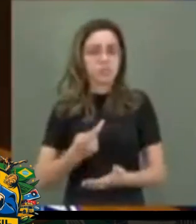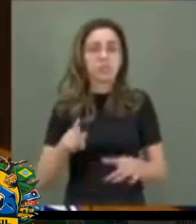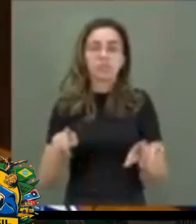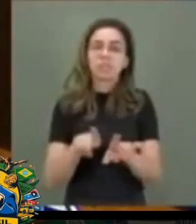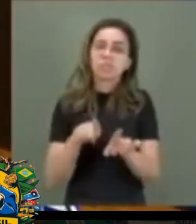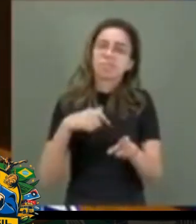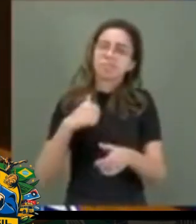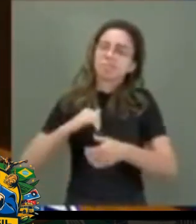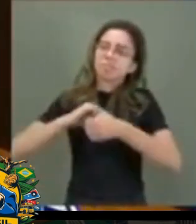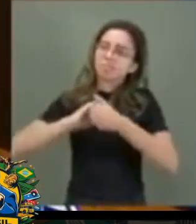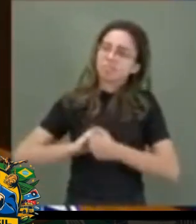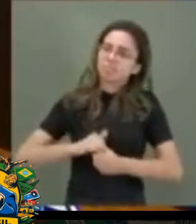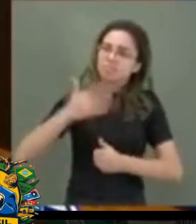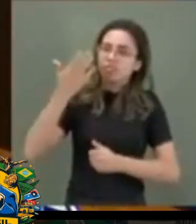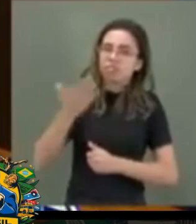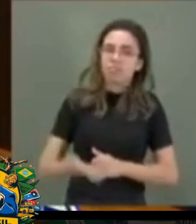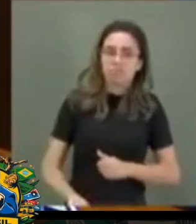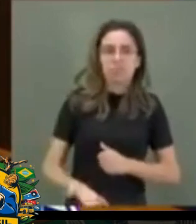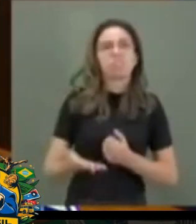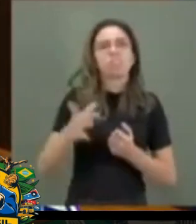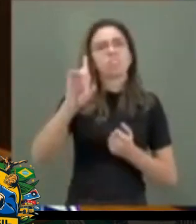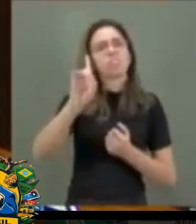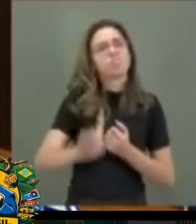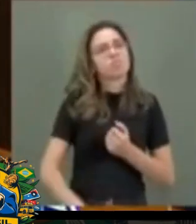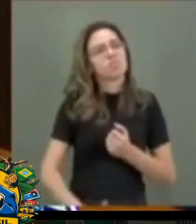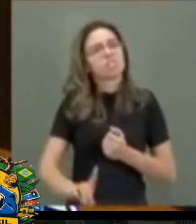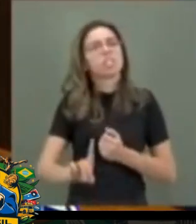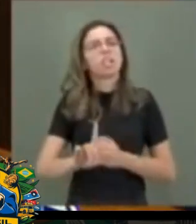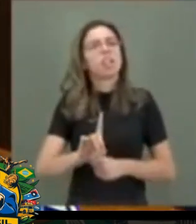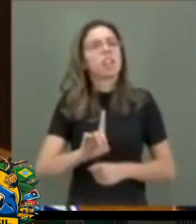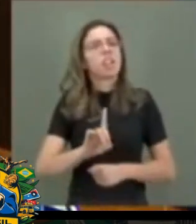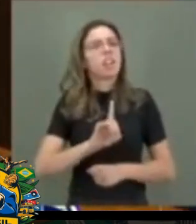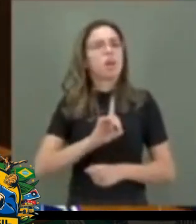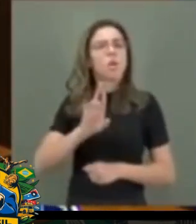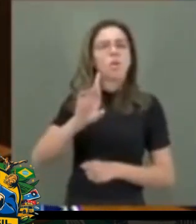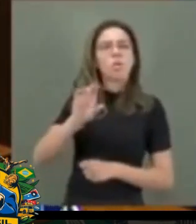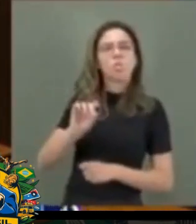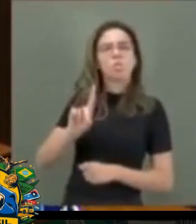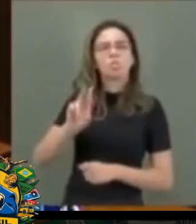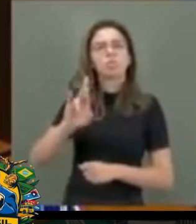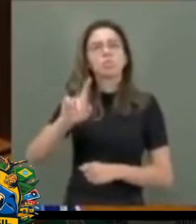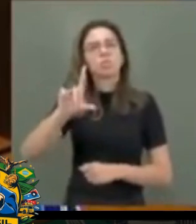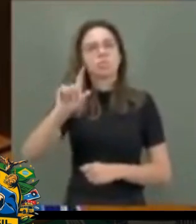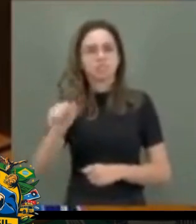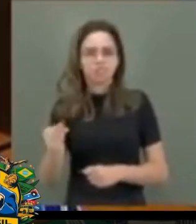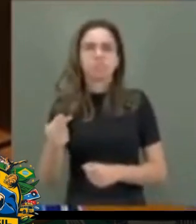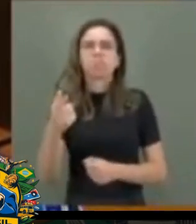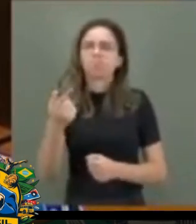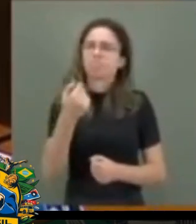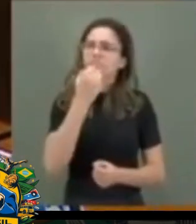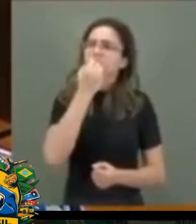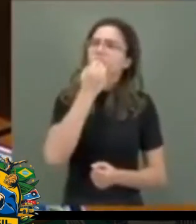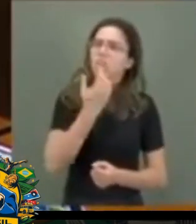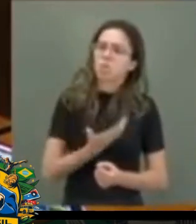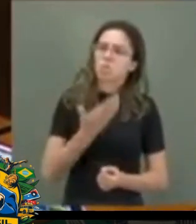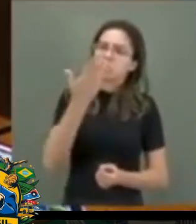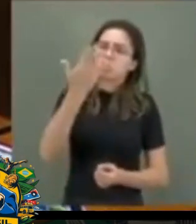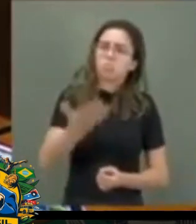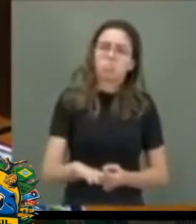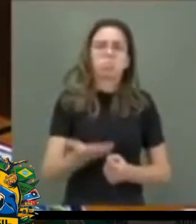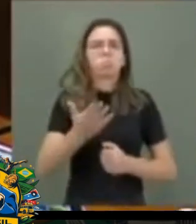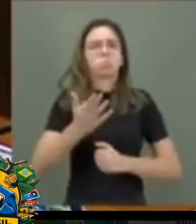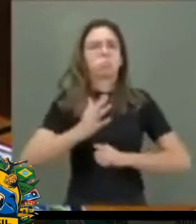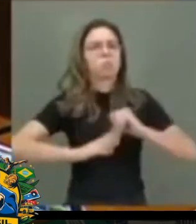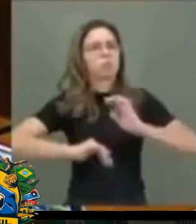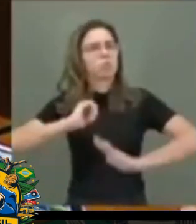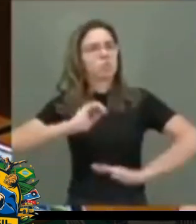cumprimento aqui o diretor, o delegado Rodrigo, ouvi falar bem de Vossa Senhoria, né, que é um delegado muito profissional,